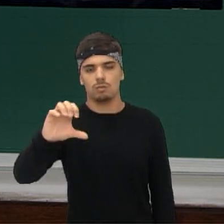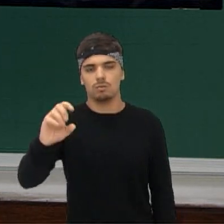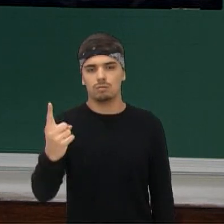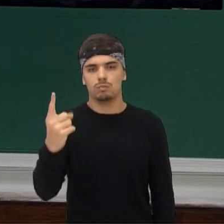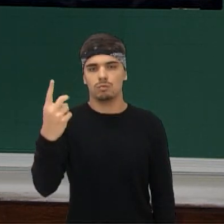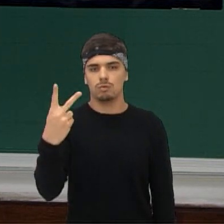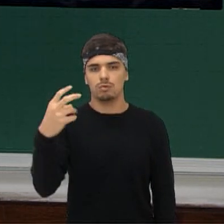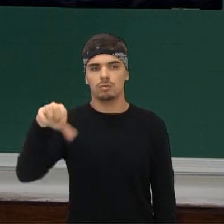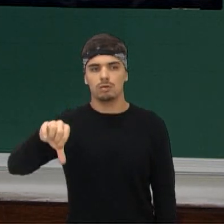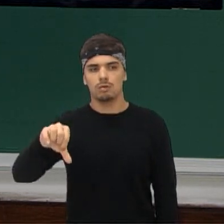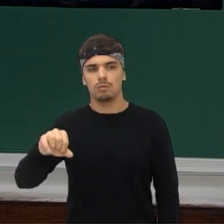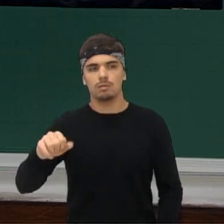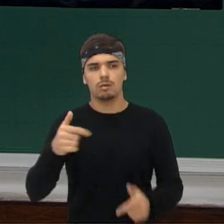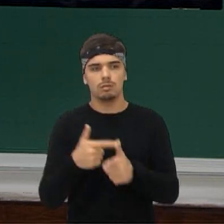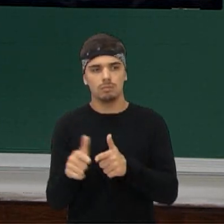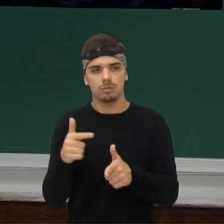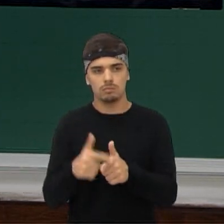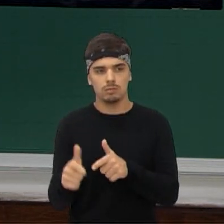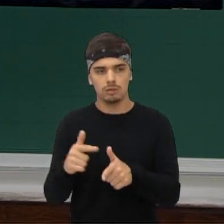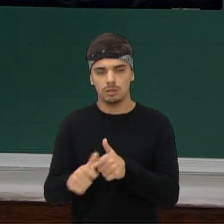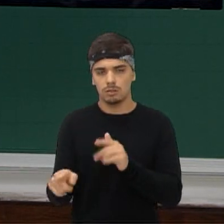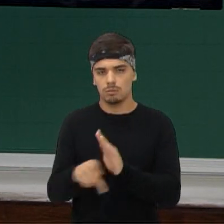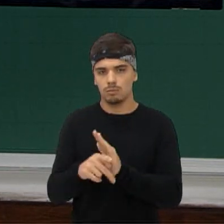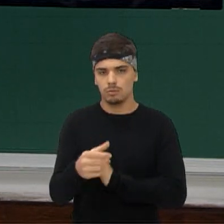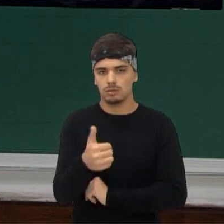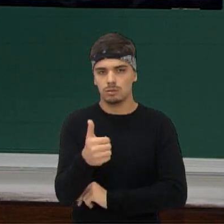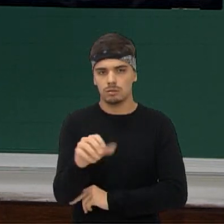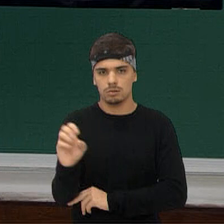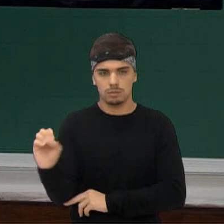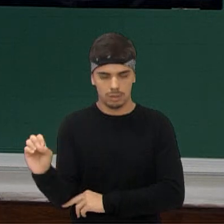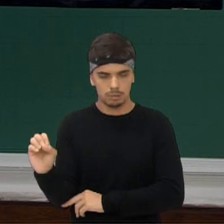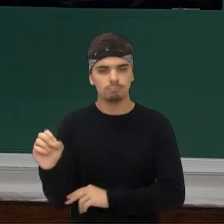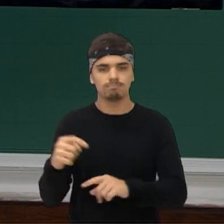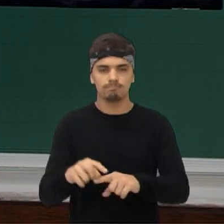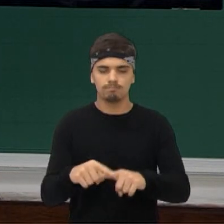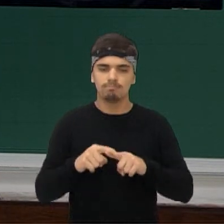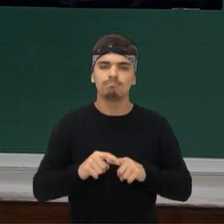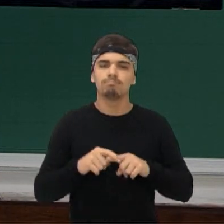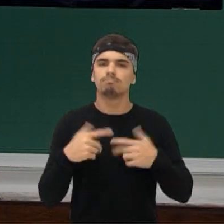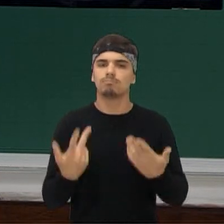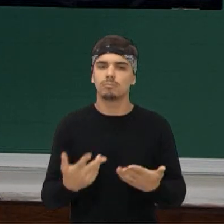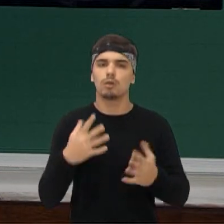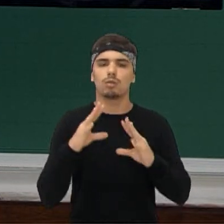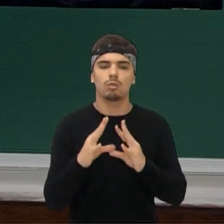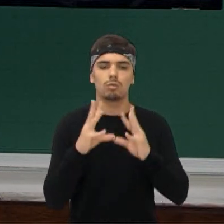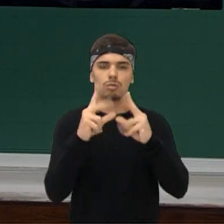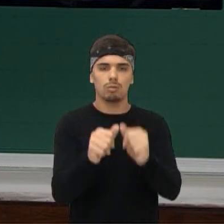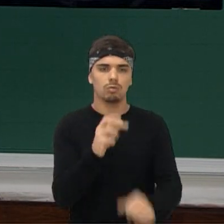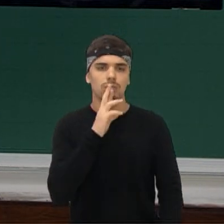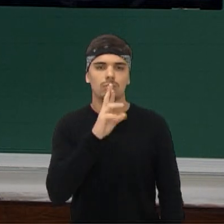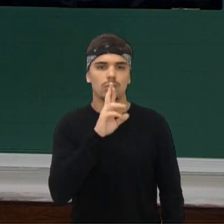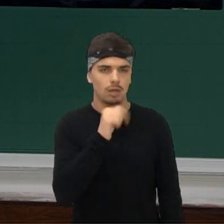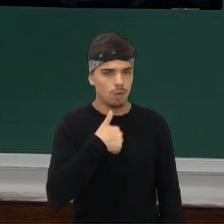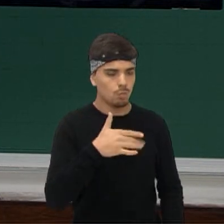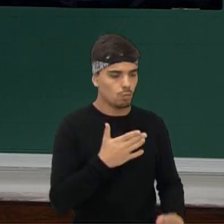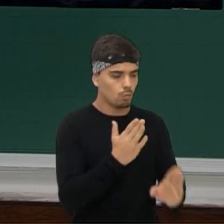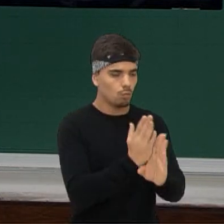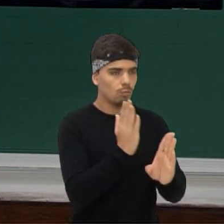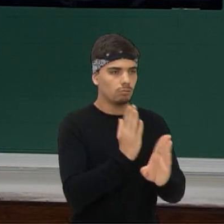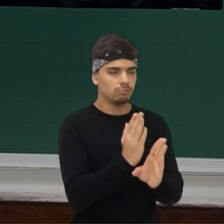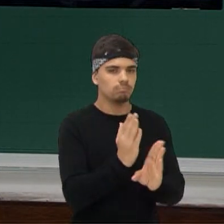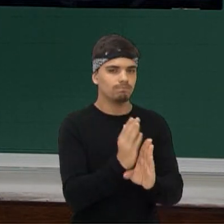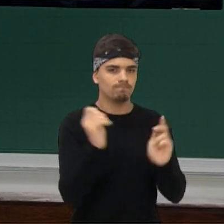0,0129. Que multiplicando por 100, porque todo o resultado que eu acho, que eu encontro, né?